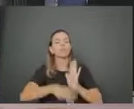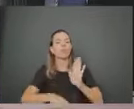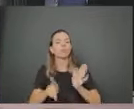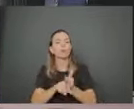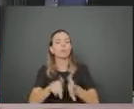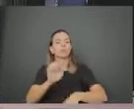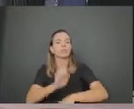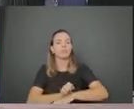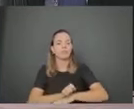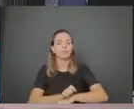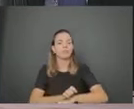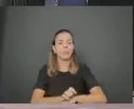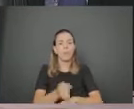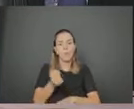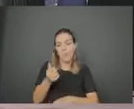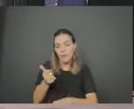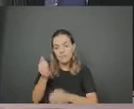final